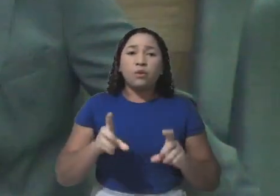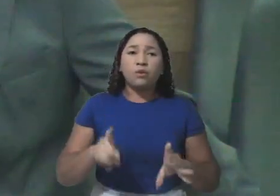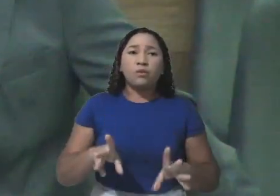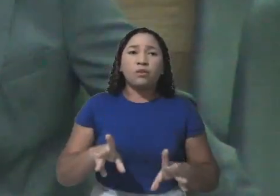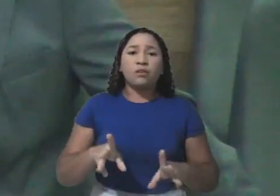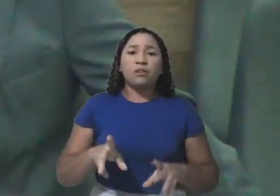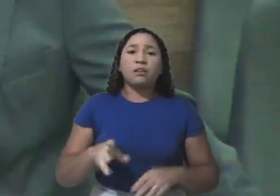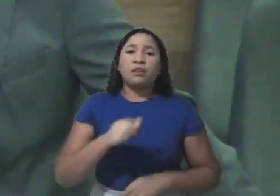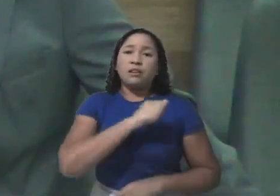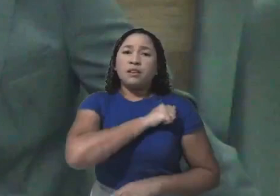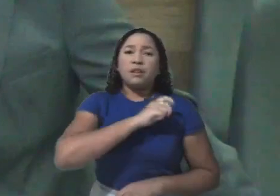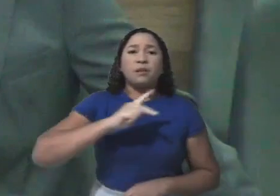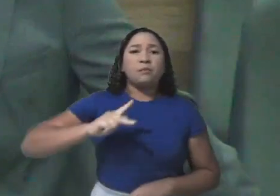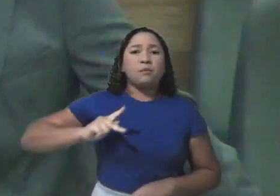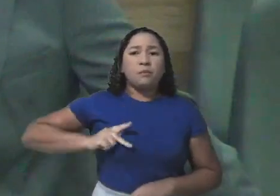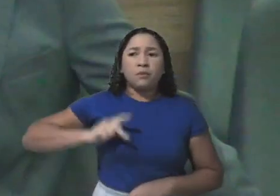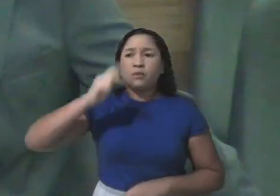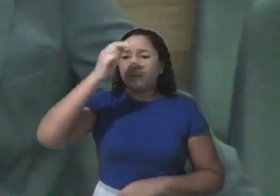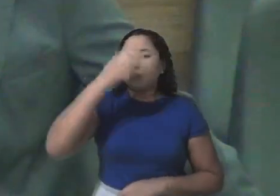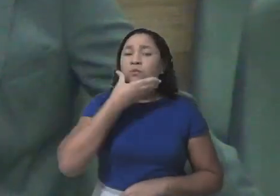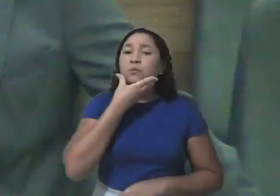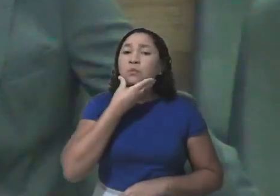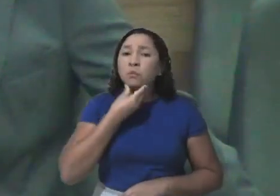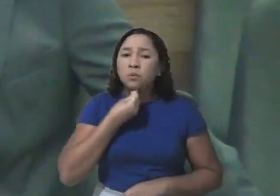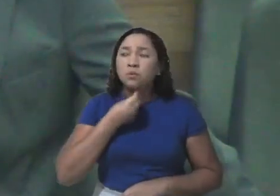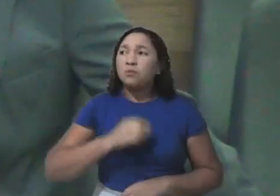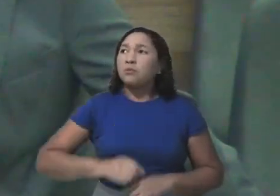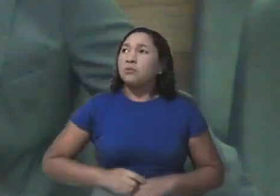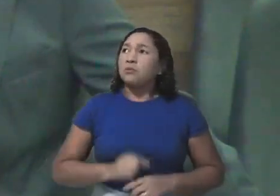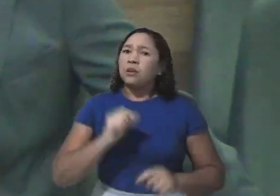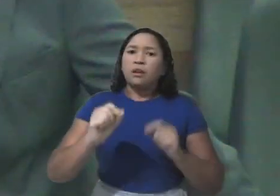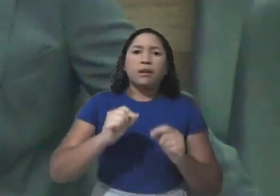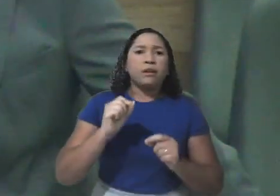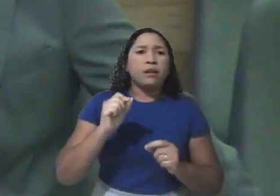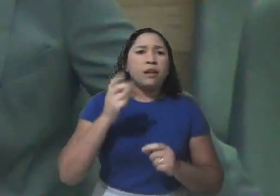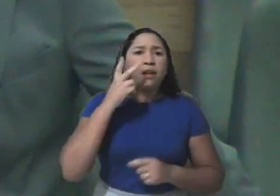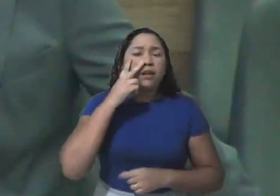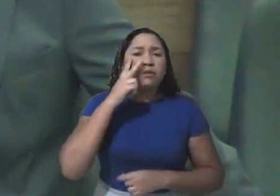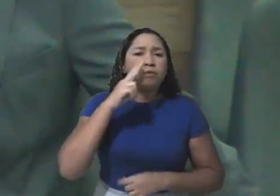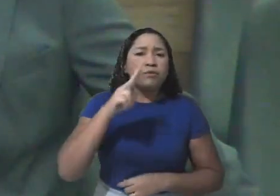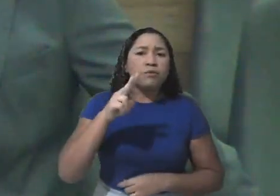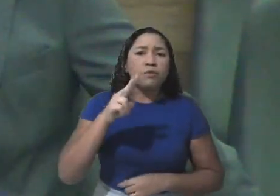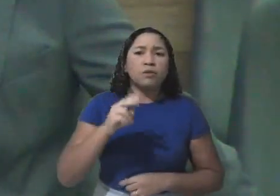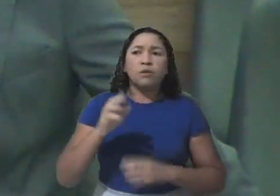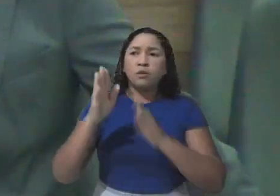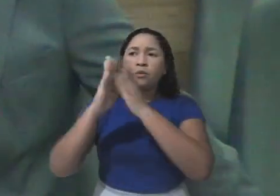Bíblia. Quem já viu aqui igreja onde tem